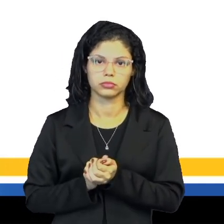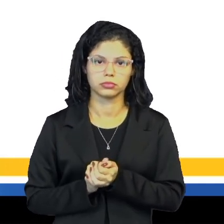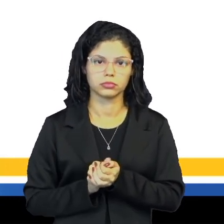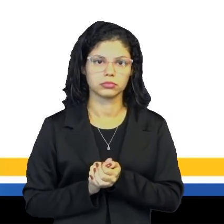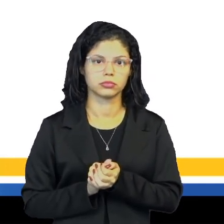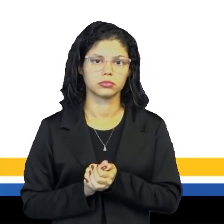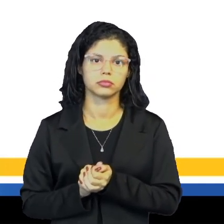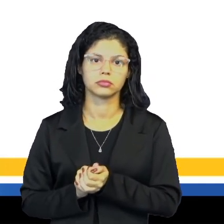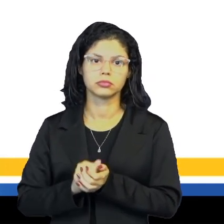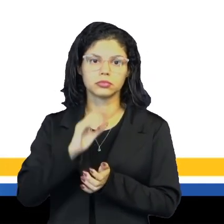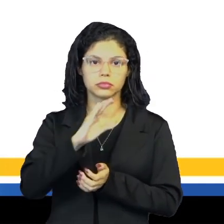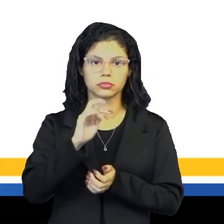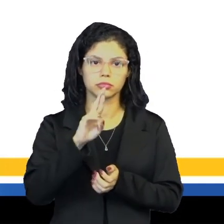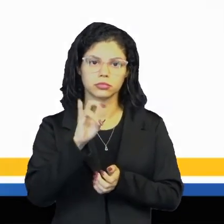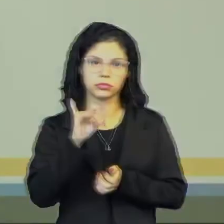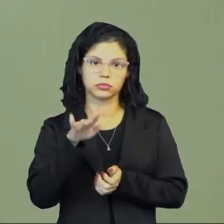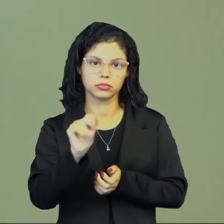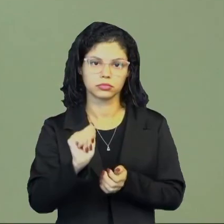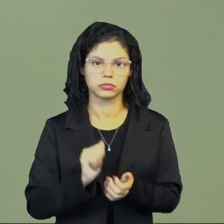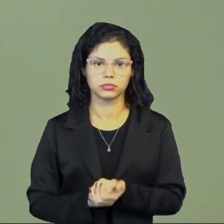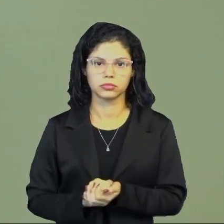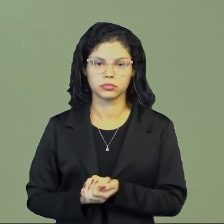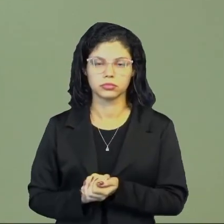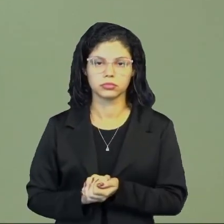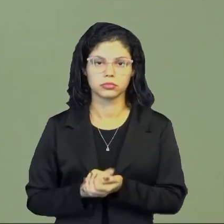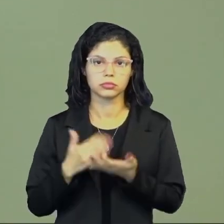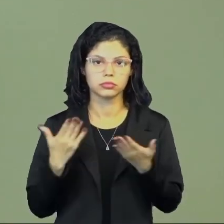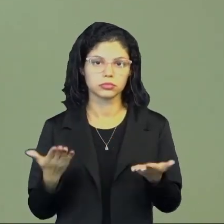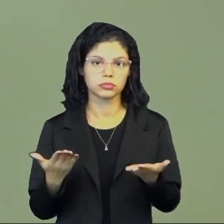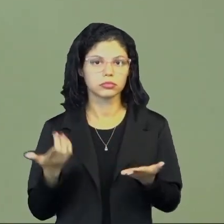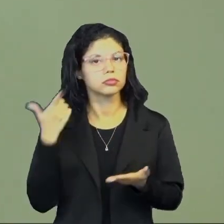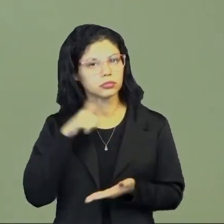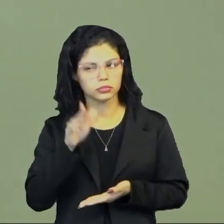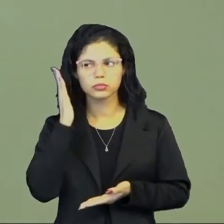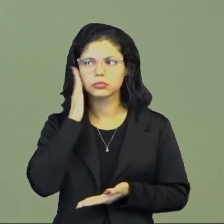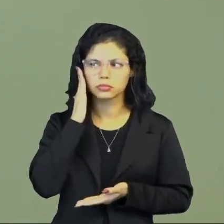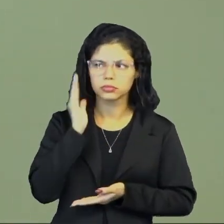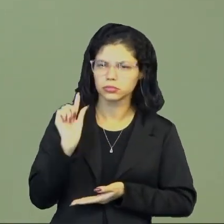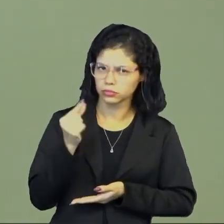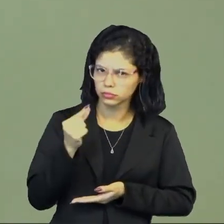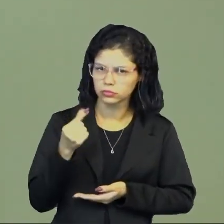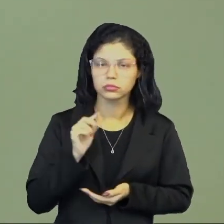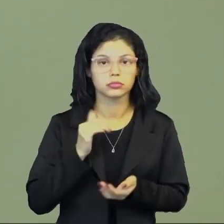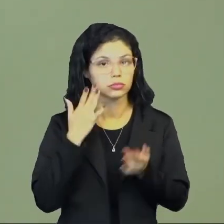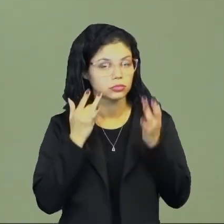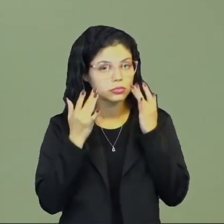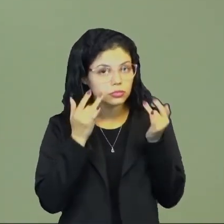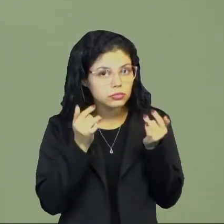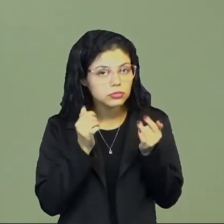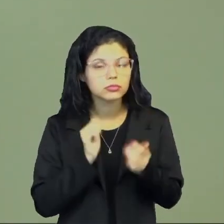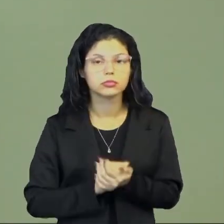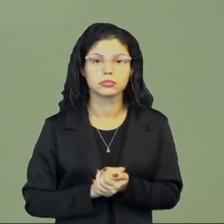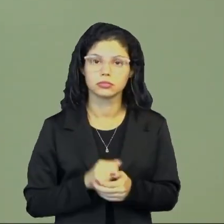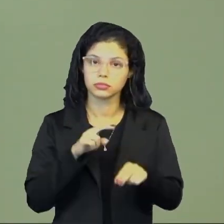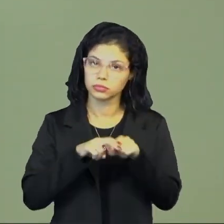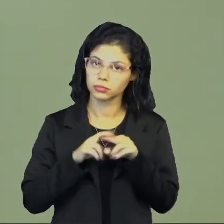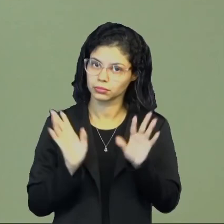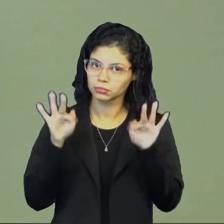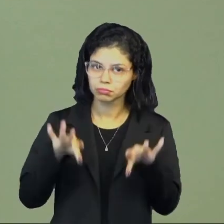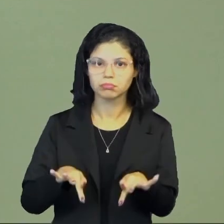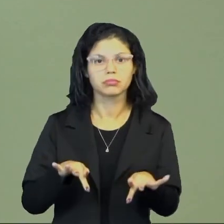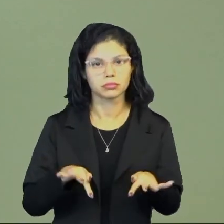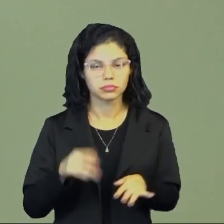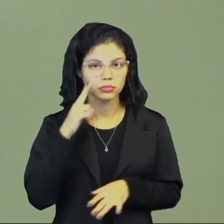a peça A Celestina. Conseguiram compreender um pouquinho sobre o teatro? Por hoje é